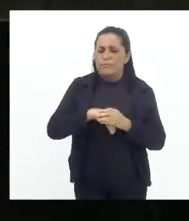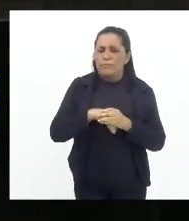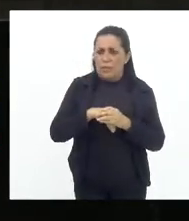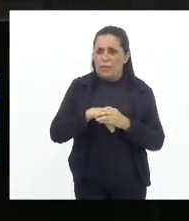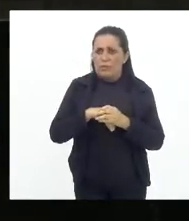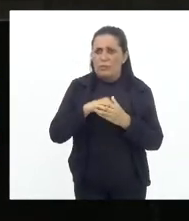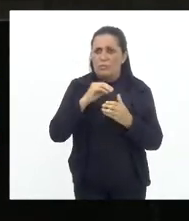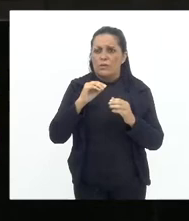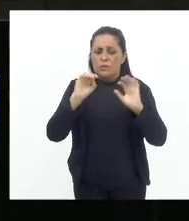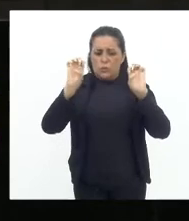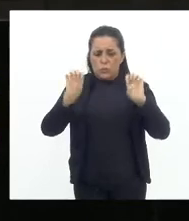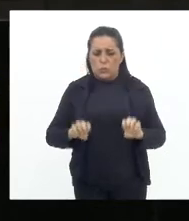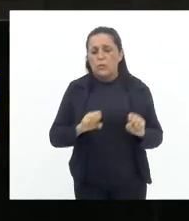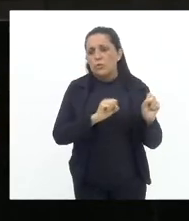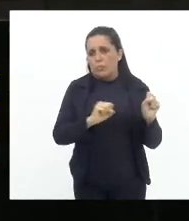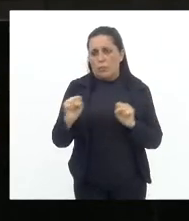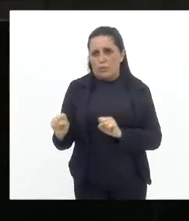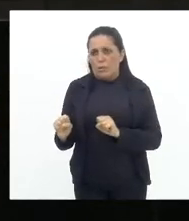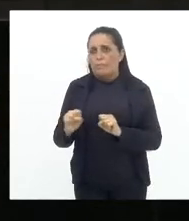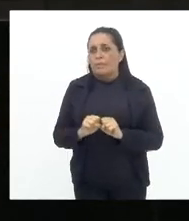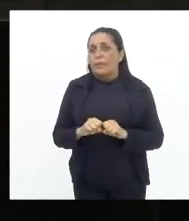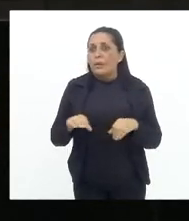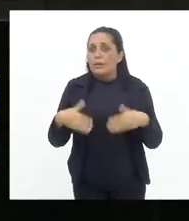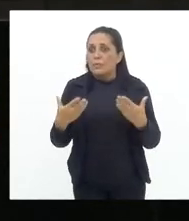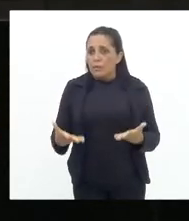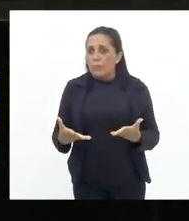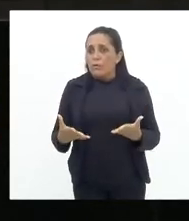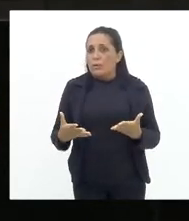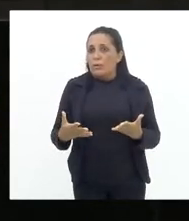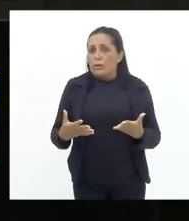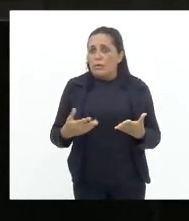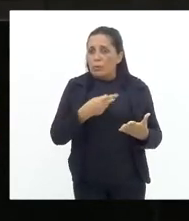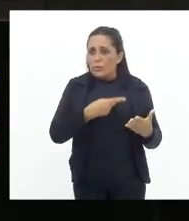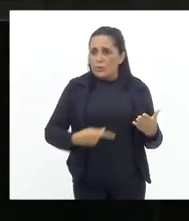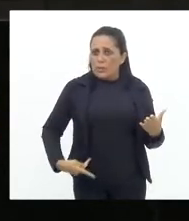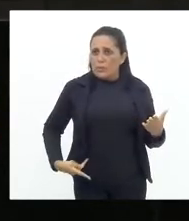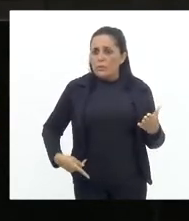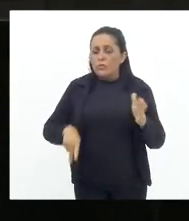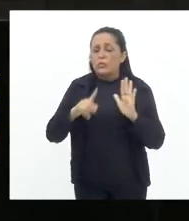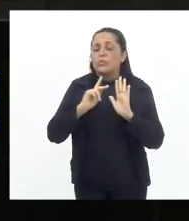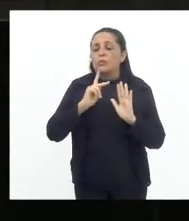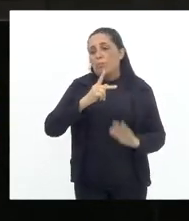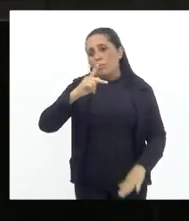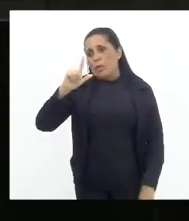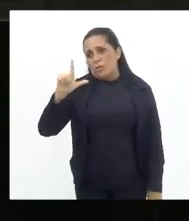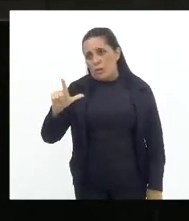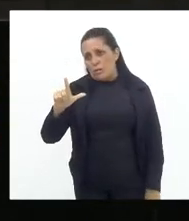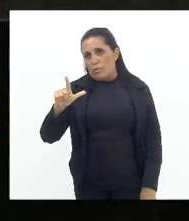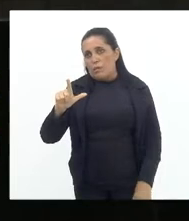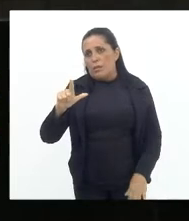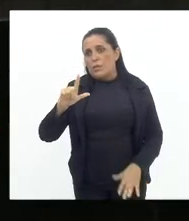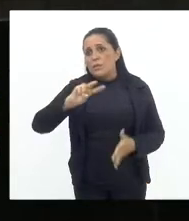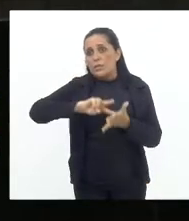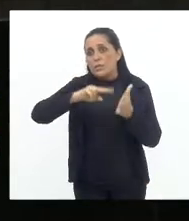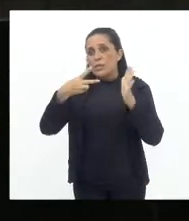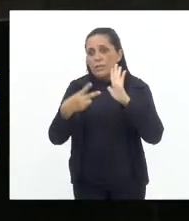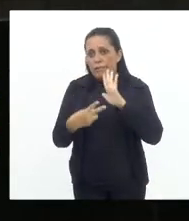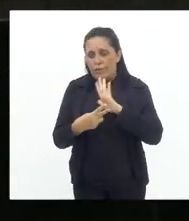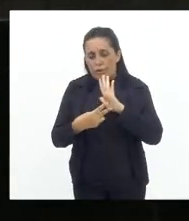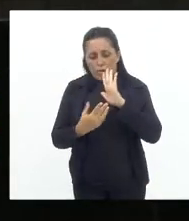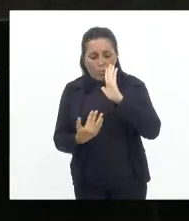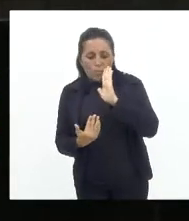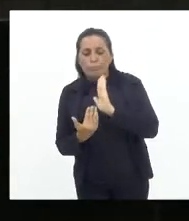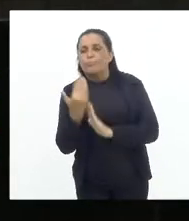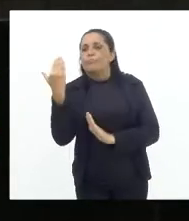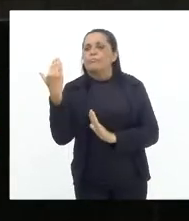dentro das estruturas de poder Então se o presidente a aprovação desse projeto ele significa assim um